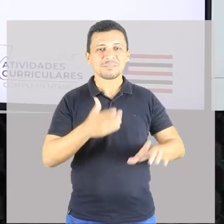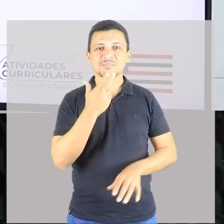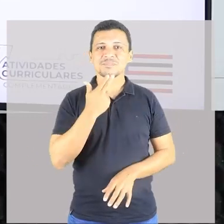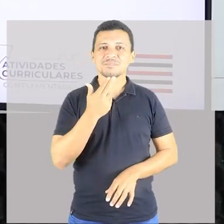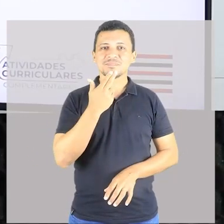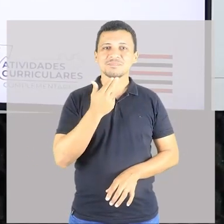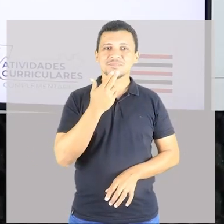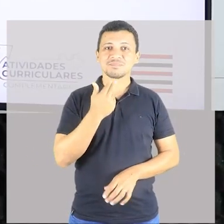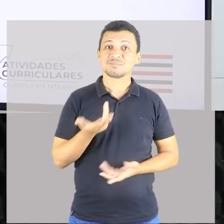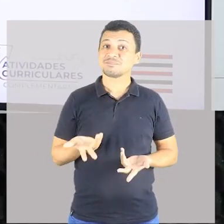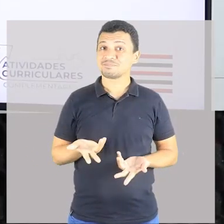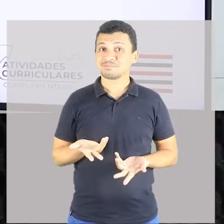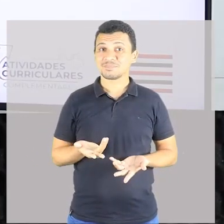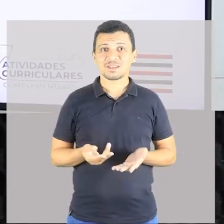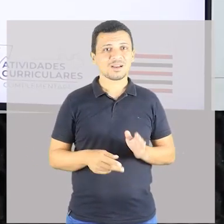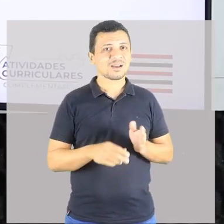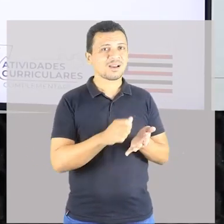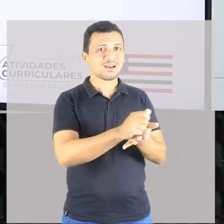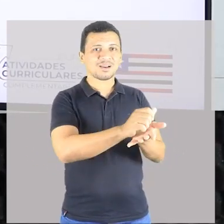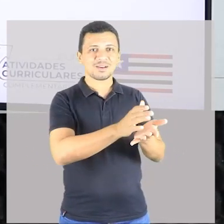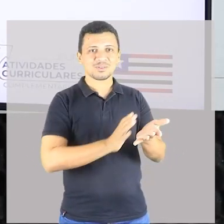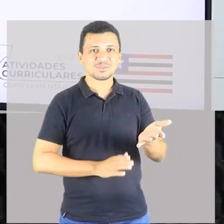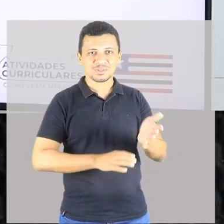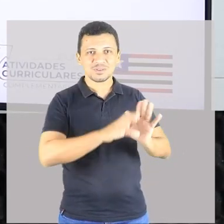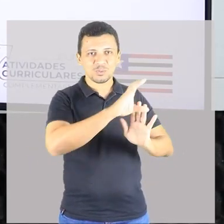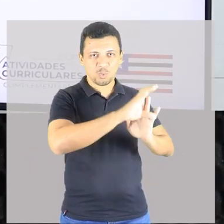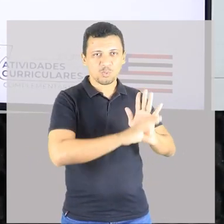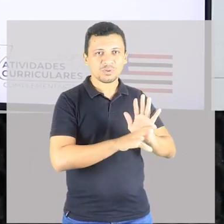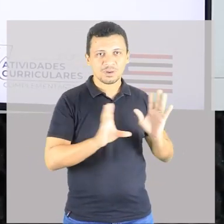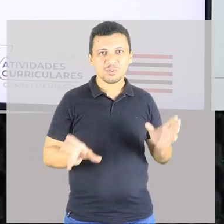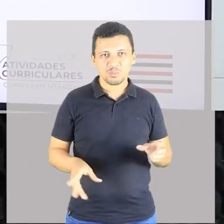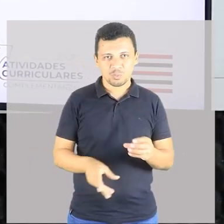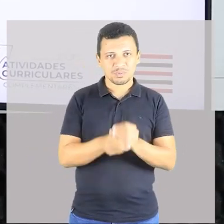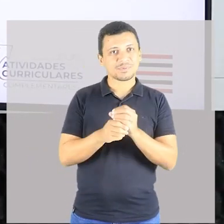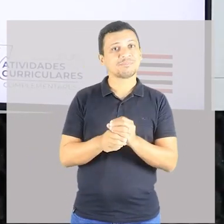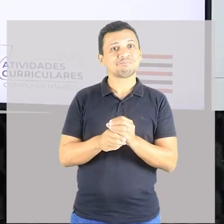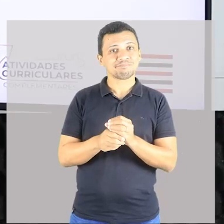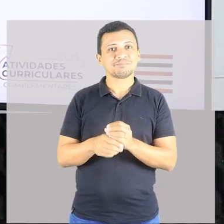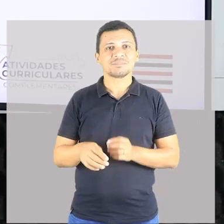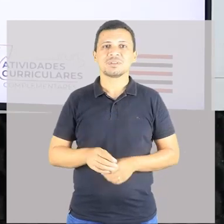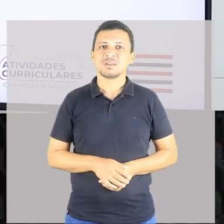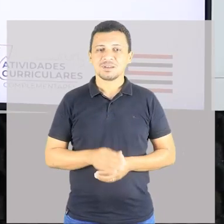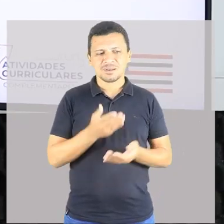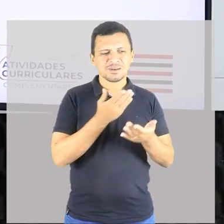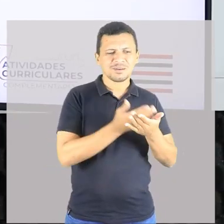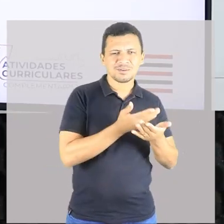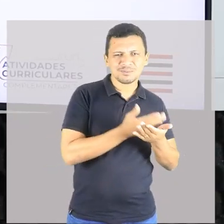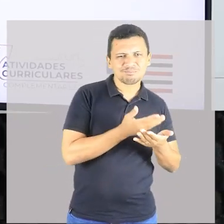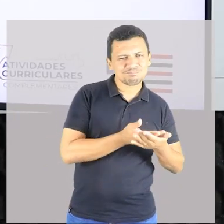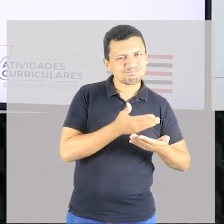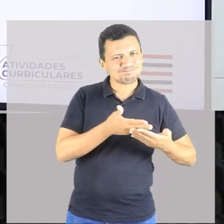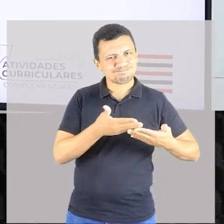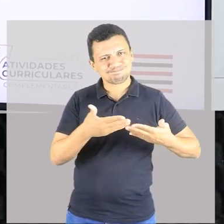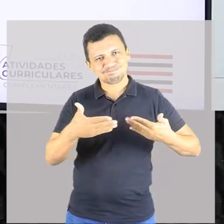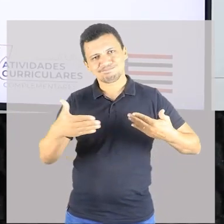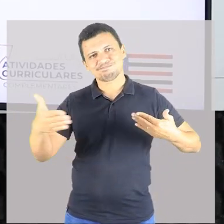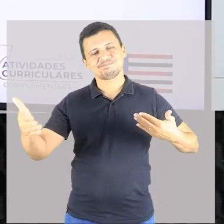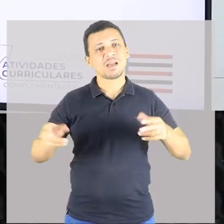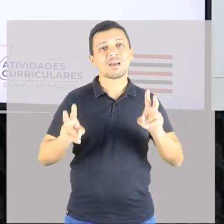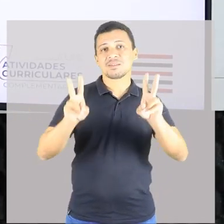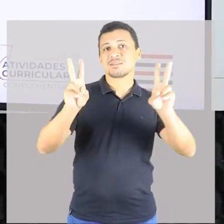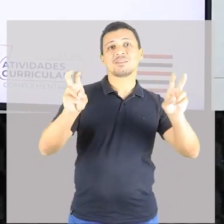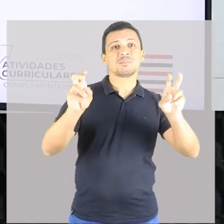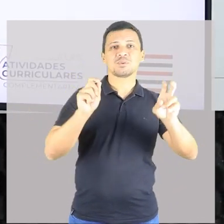dando continuidade às nossas atividades curriculares complementares. Uma série de aulas, né, estudante, envolvendo temáticas centrais,